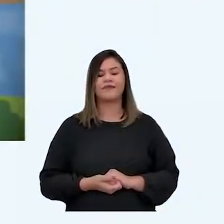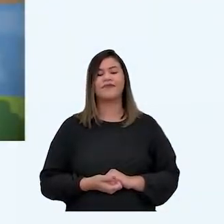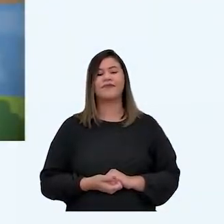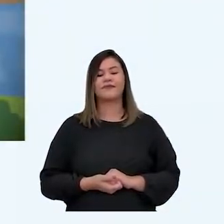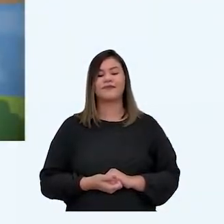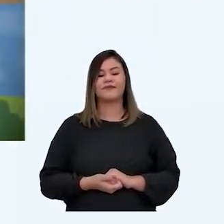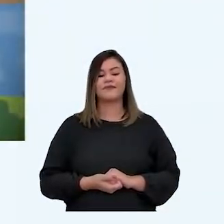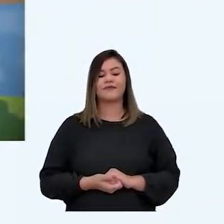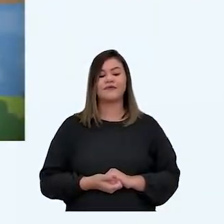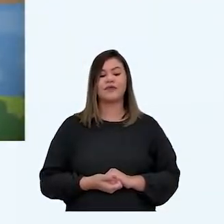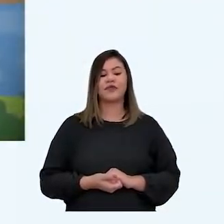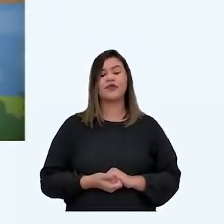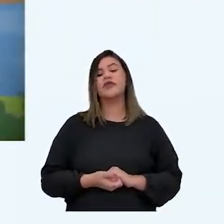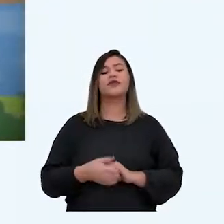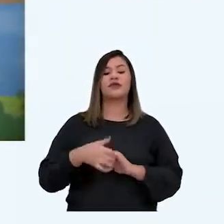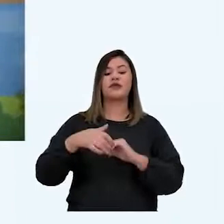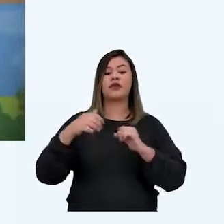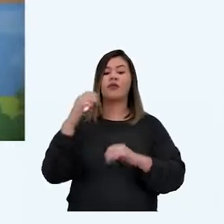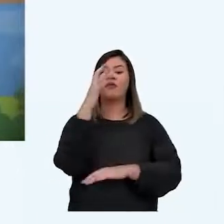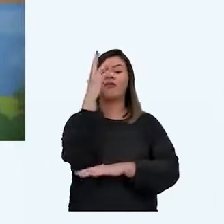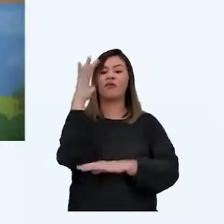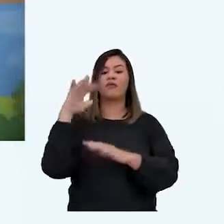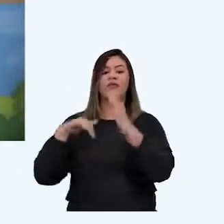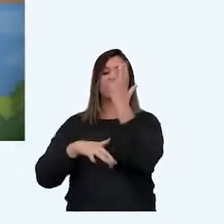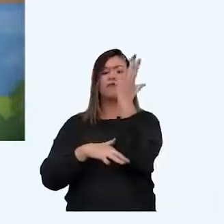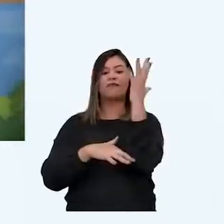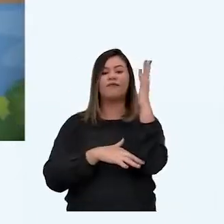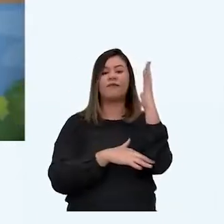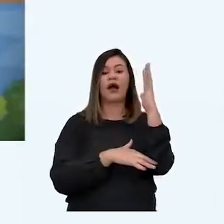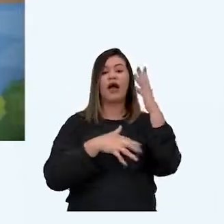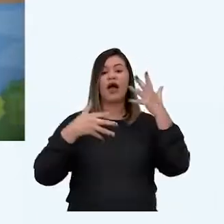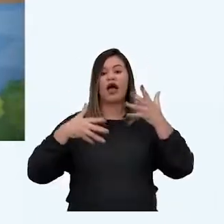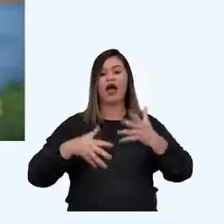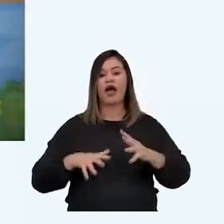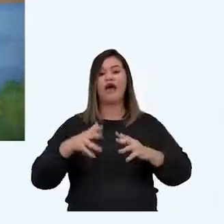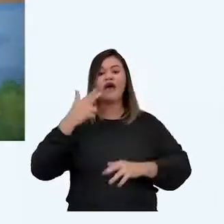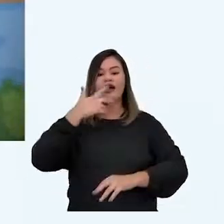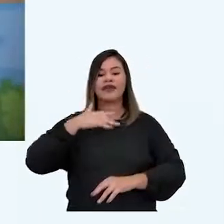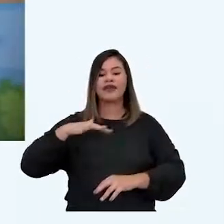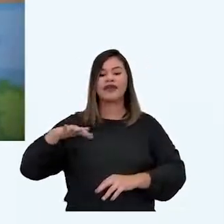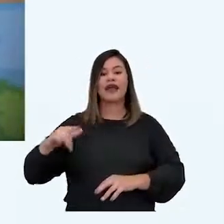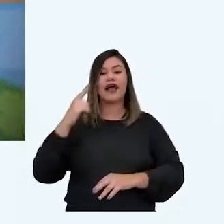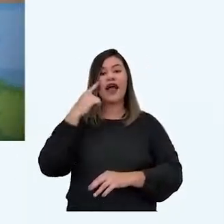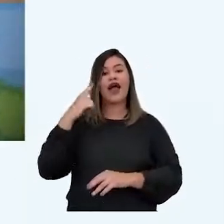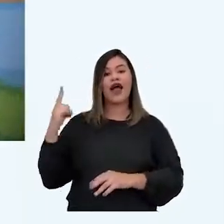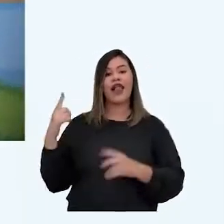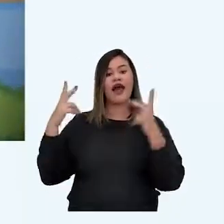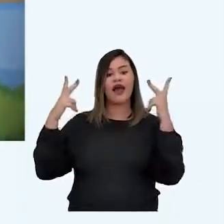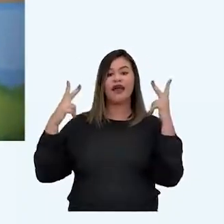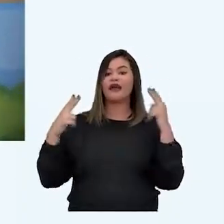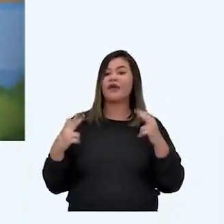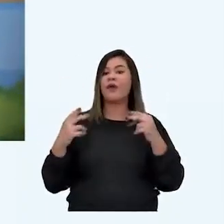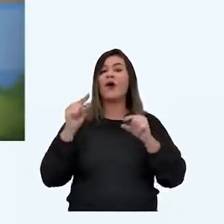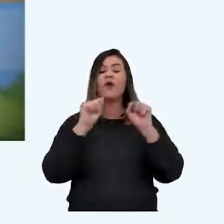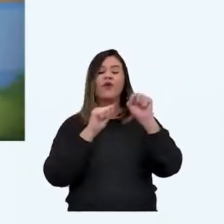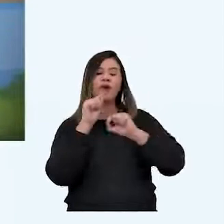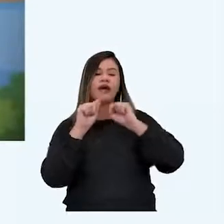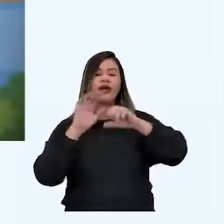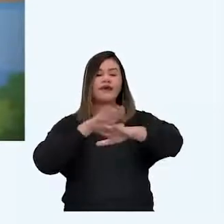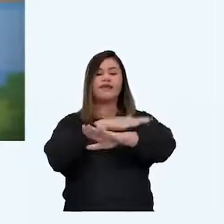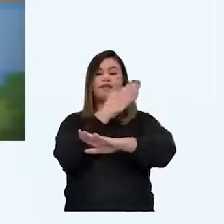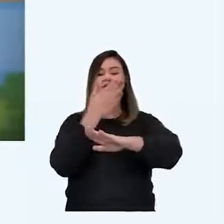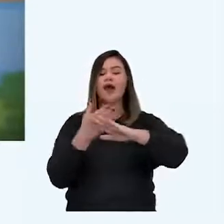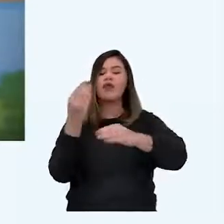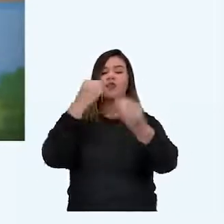Nina nasceu no campo, entre árvores e plantações. Como toda criança, ela divide seu dia entre se alimentar bem,